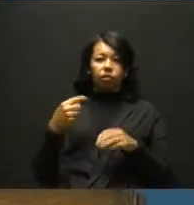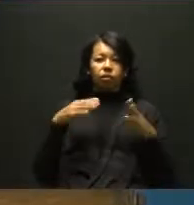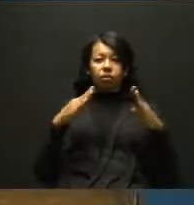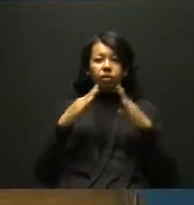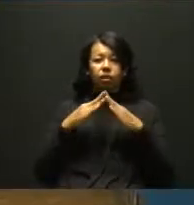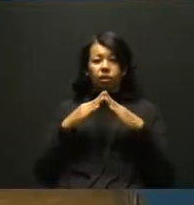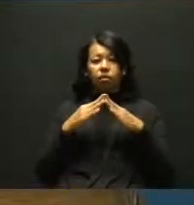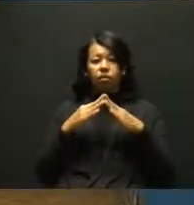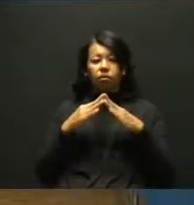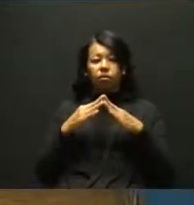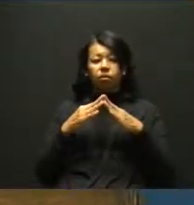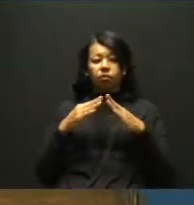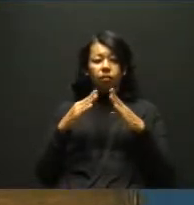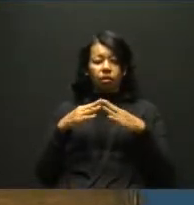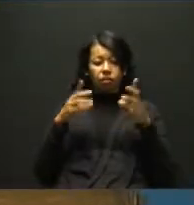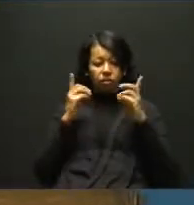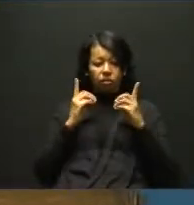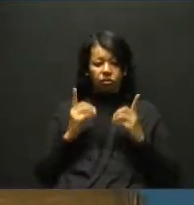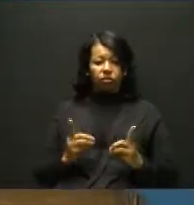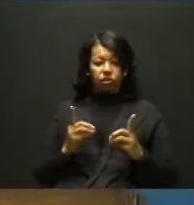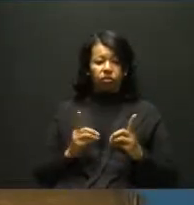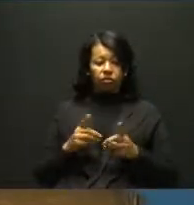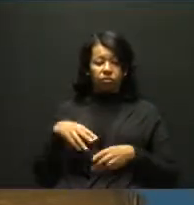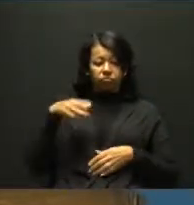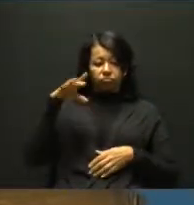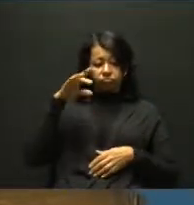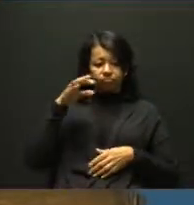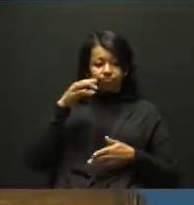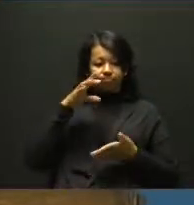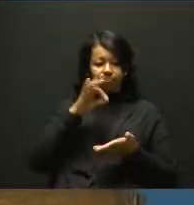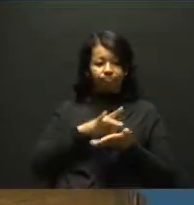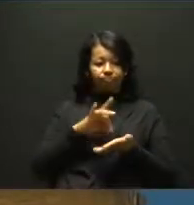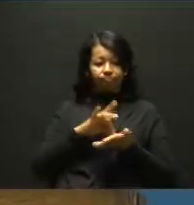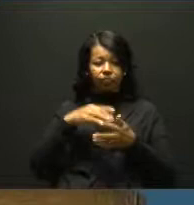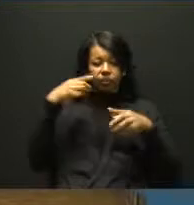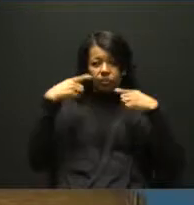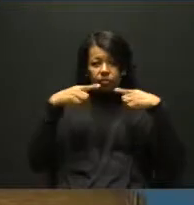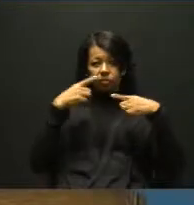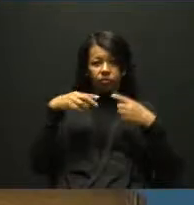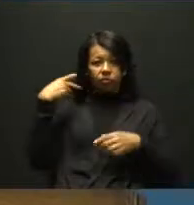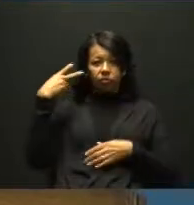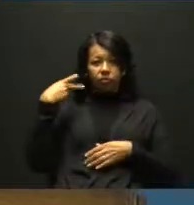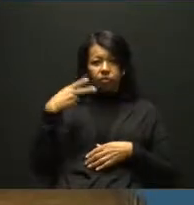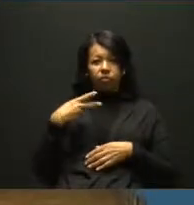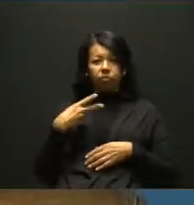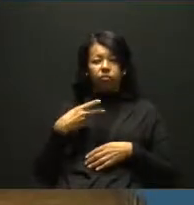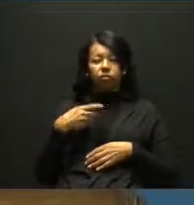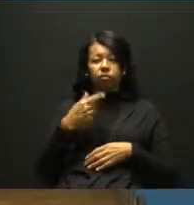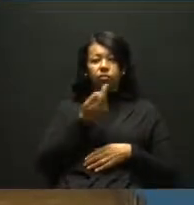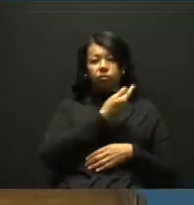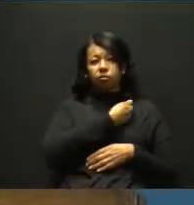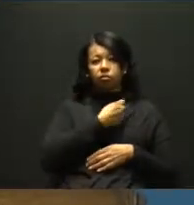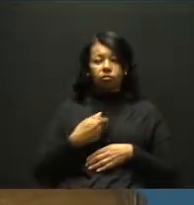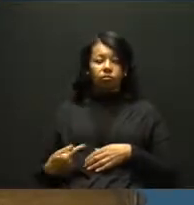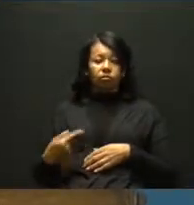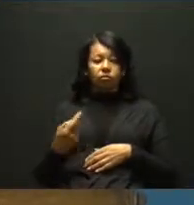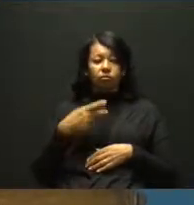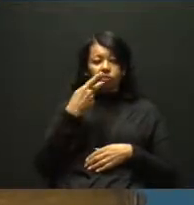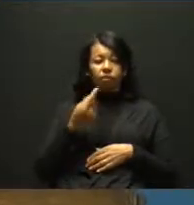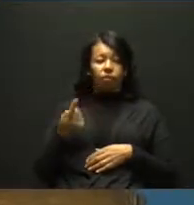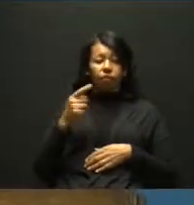uma casa digna casa muito séria que os vereadores fazem parte do governo estamos colocando aí